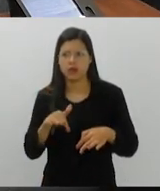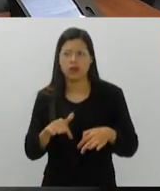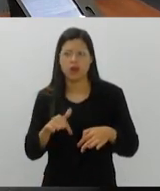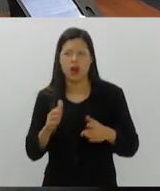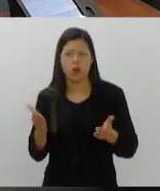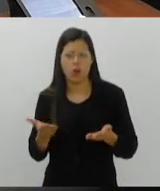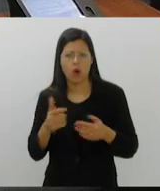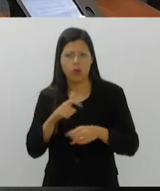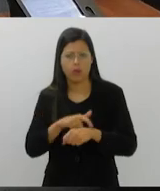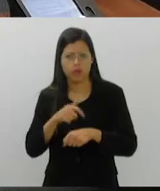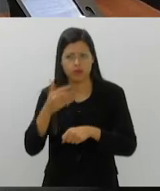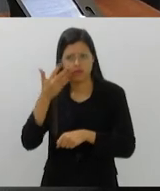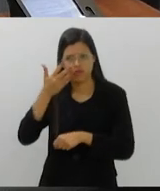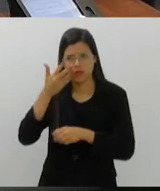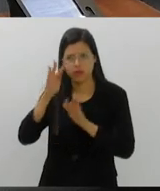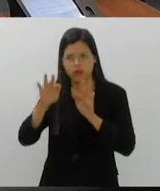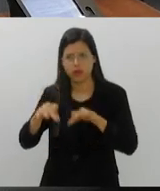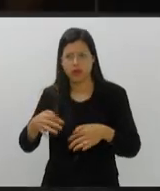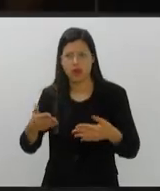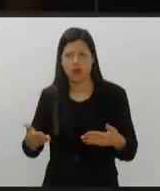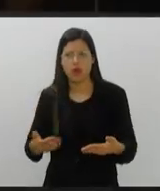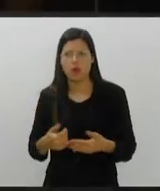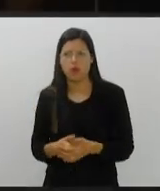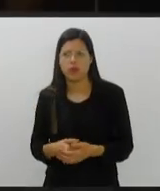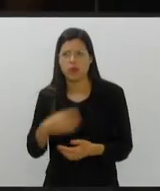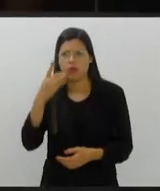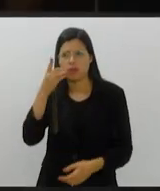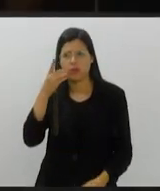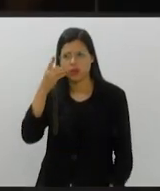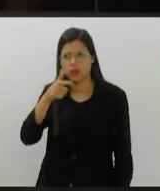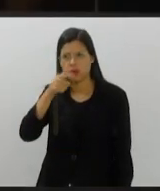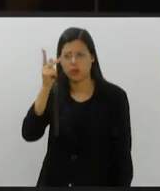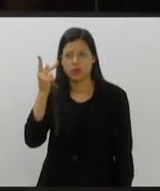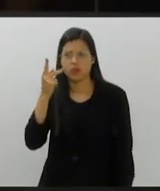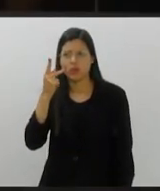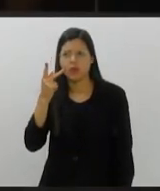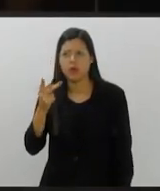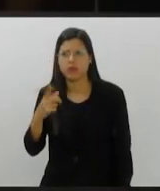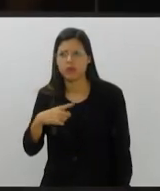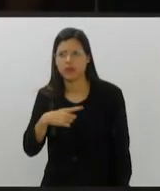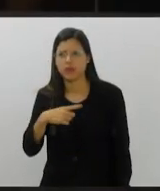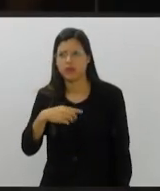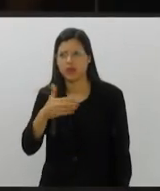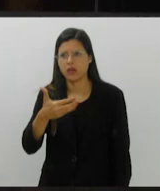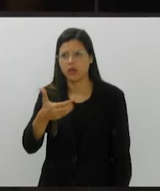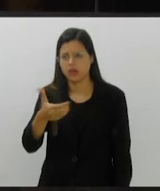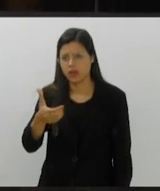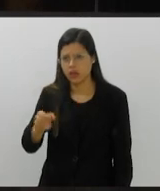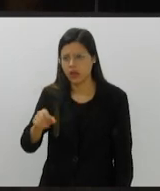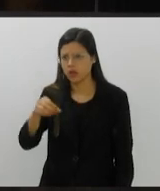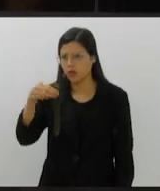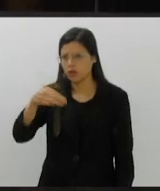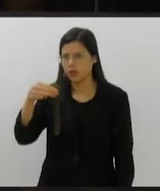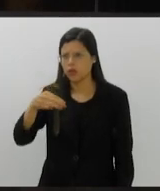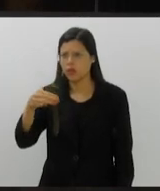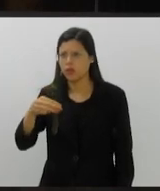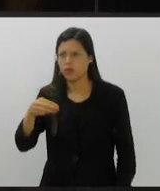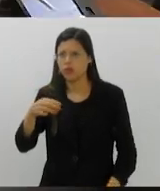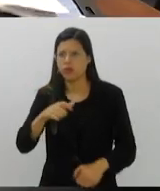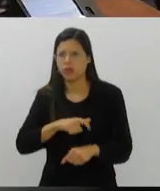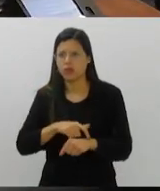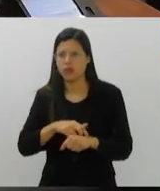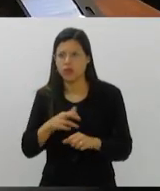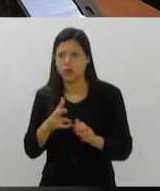final. Primeiro orador inscrito, o nobre deputado Luiz Paulo. Vossa Excelência dispõe de 10 minutos no tempo